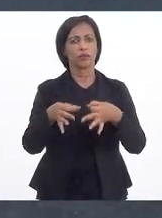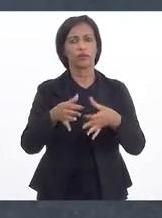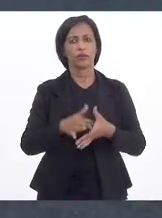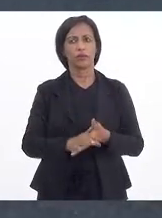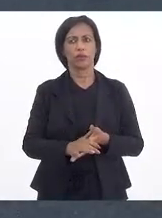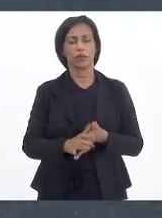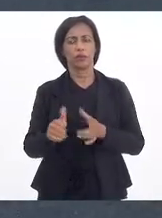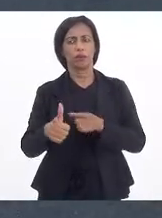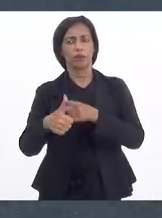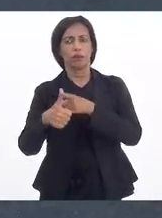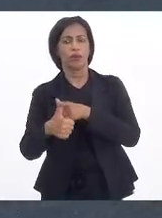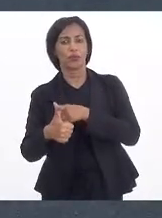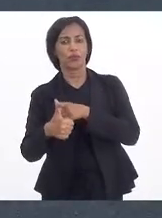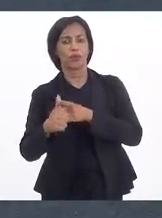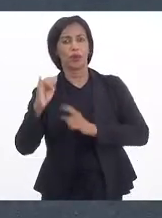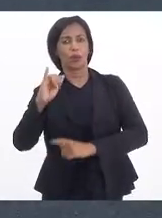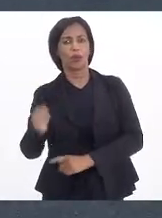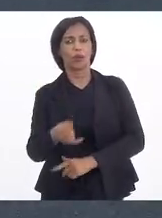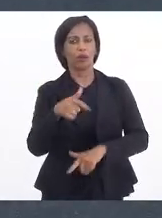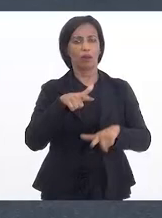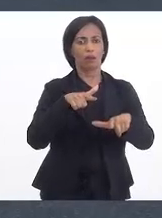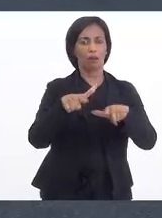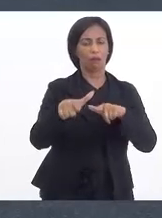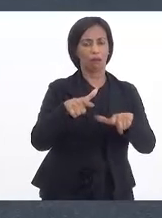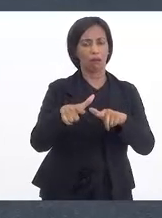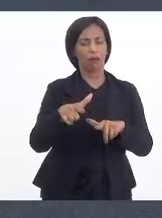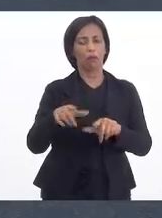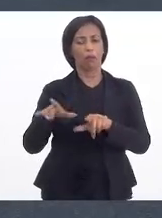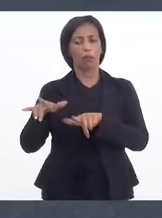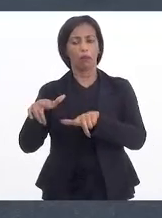o Deus grego